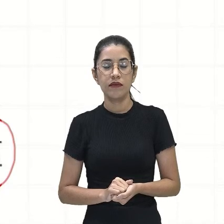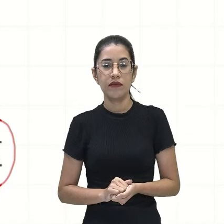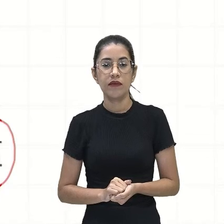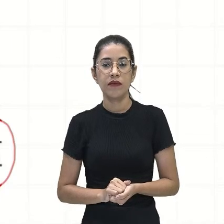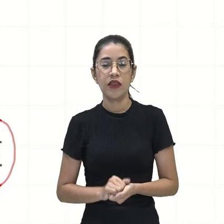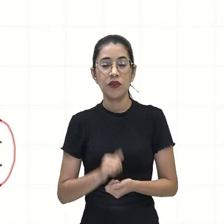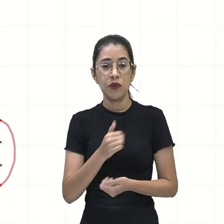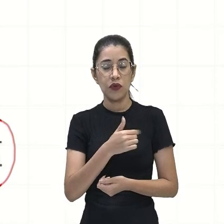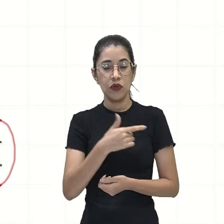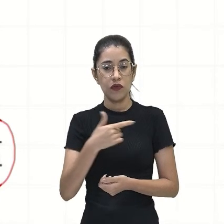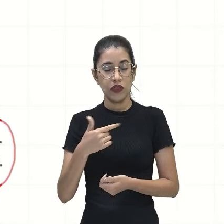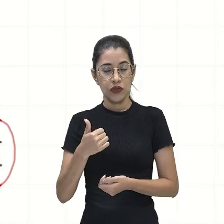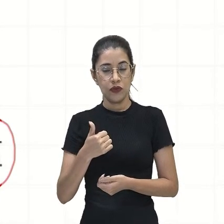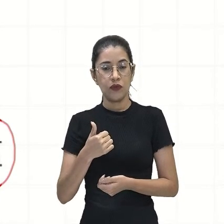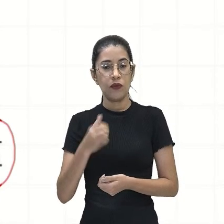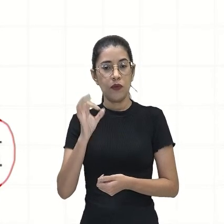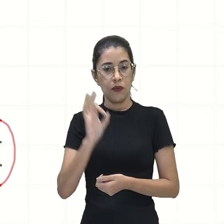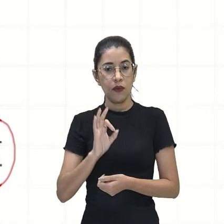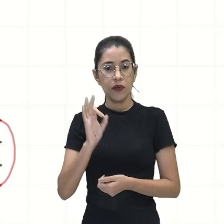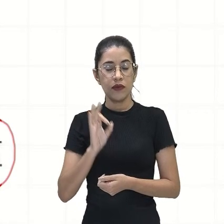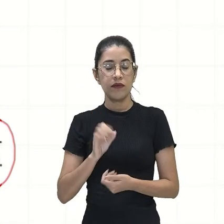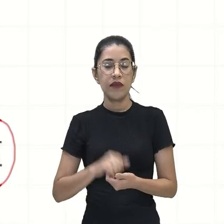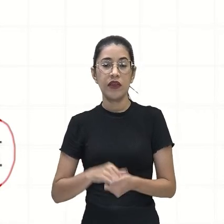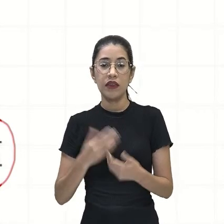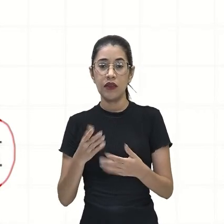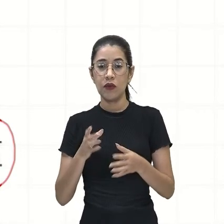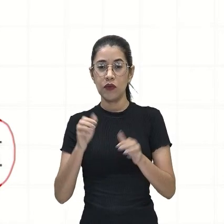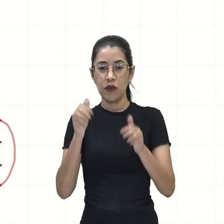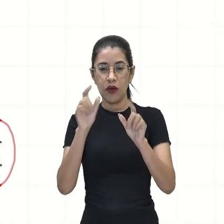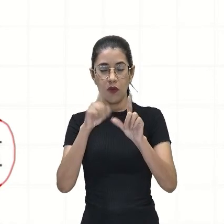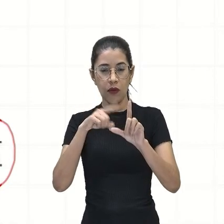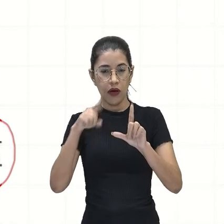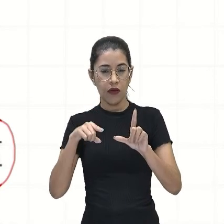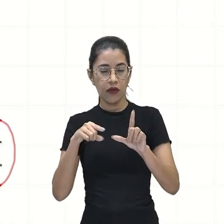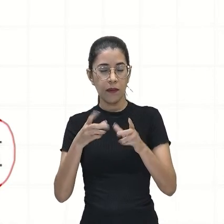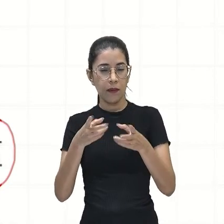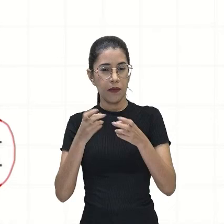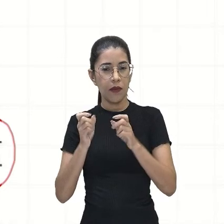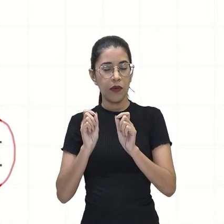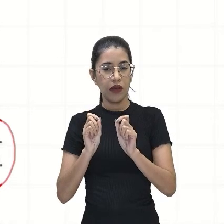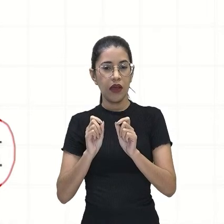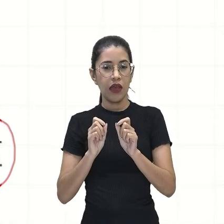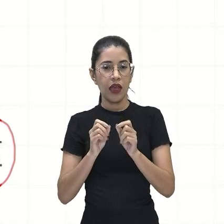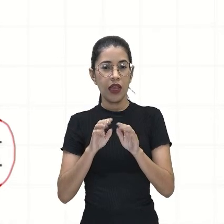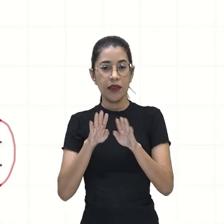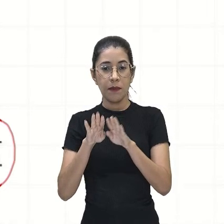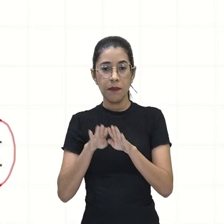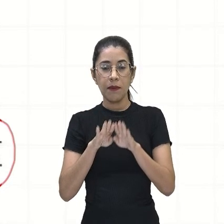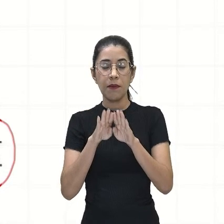esse gráfico aqui, você consegue ver um padrão entre o tamanho